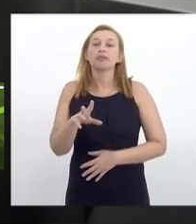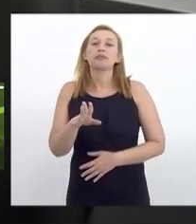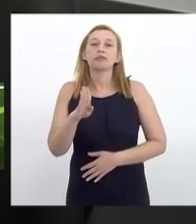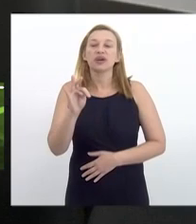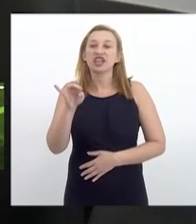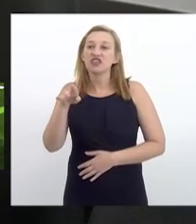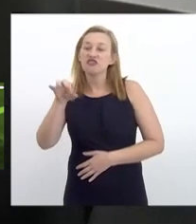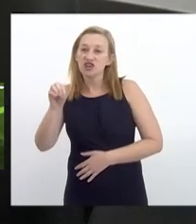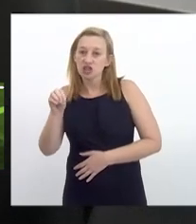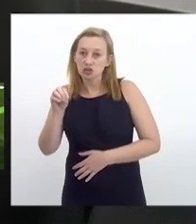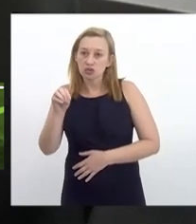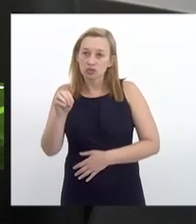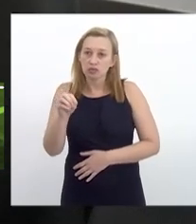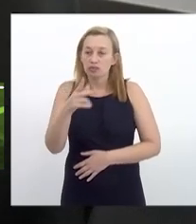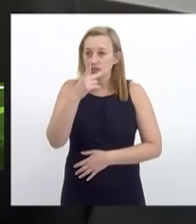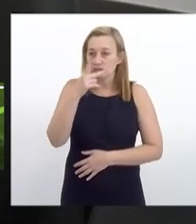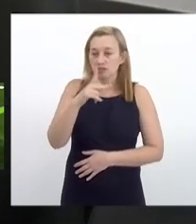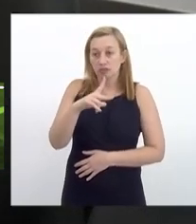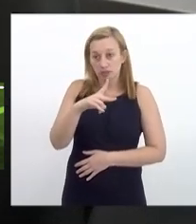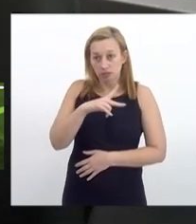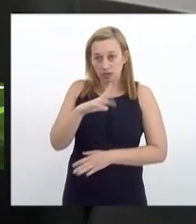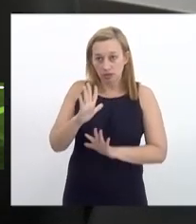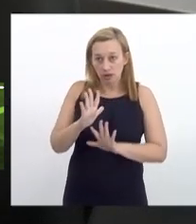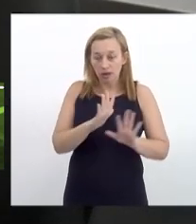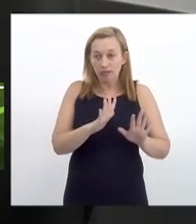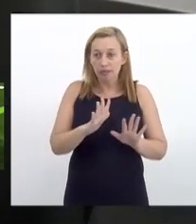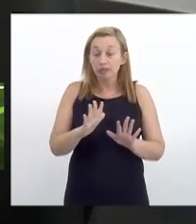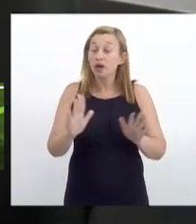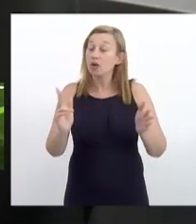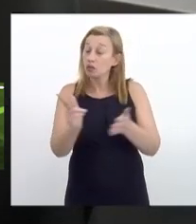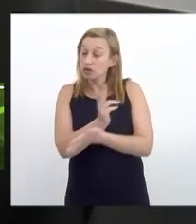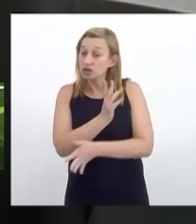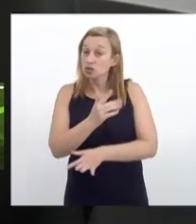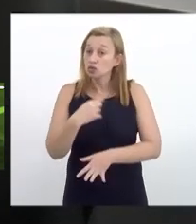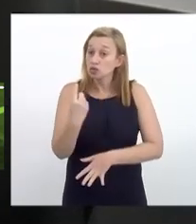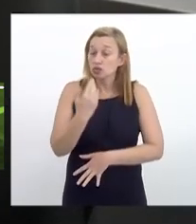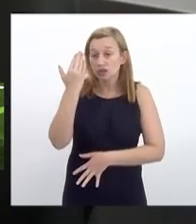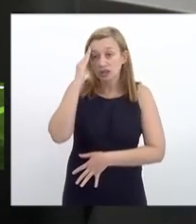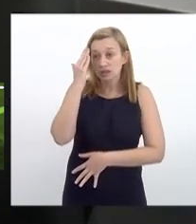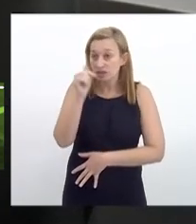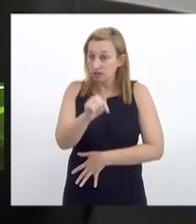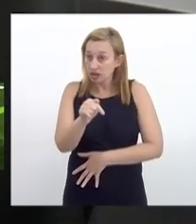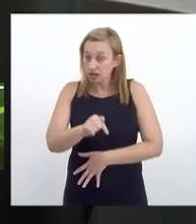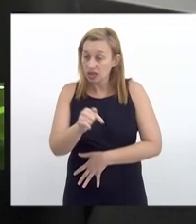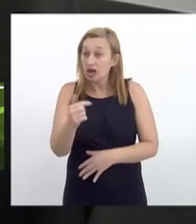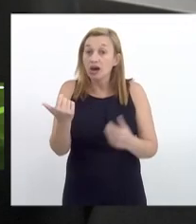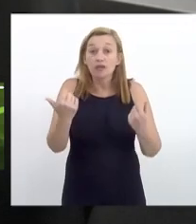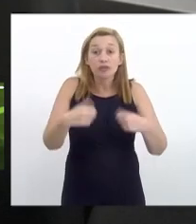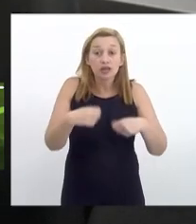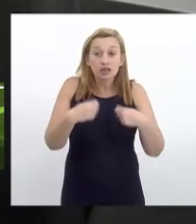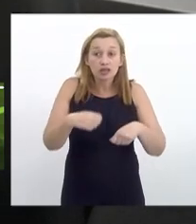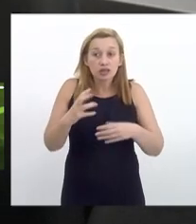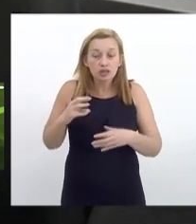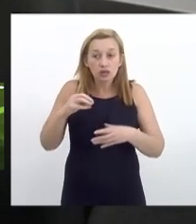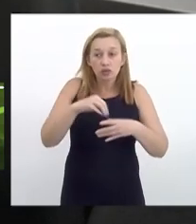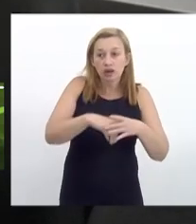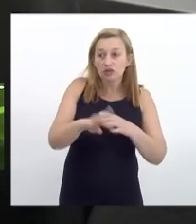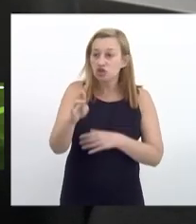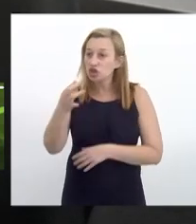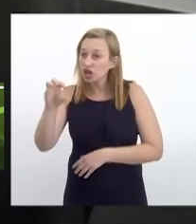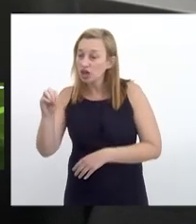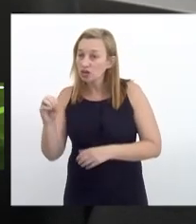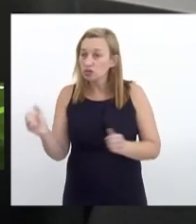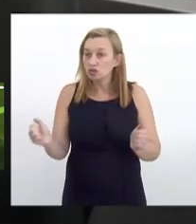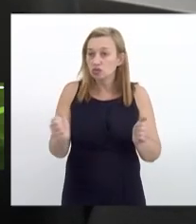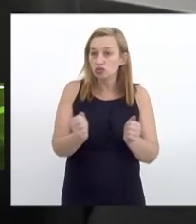O triênio E para isso acontecer No nosso entendimento aqui É preciso incorporar Os triênios ao